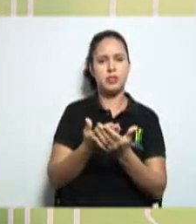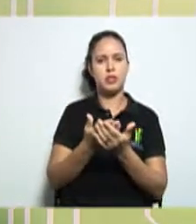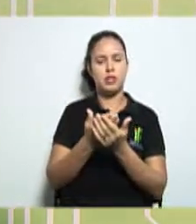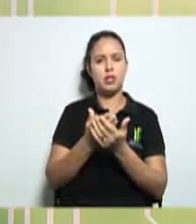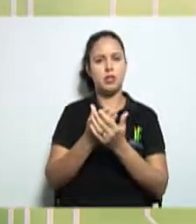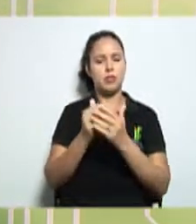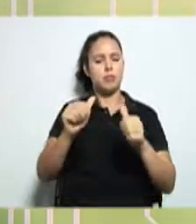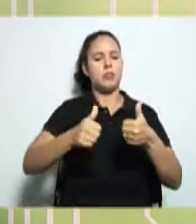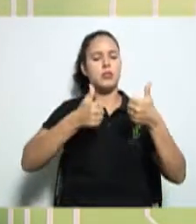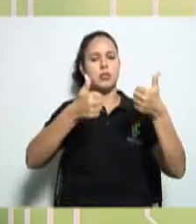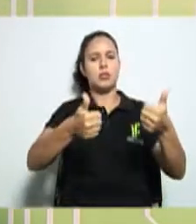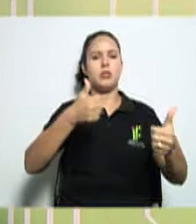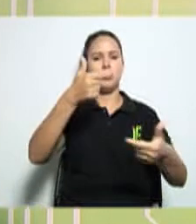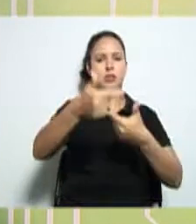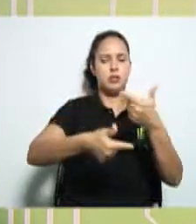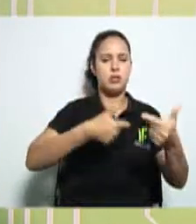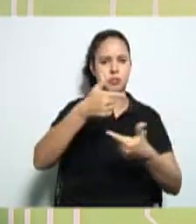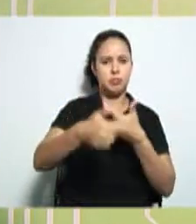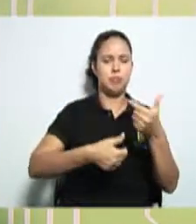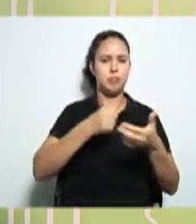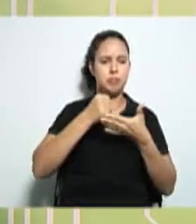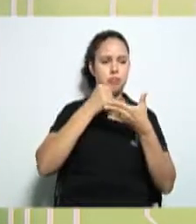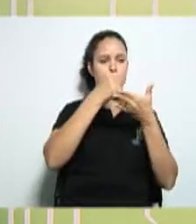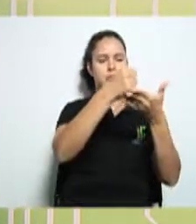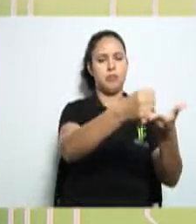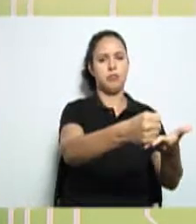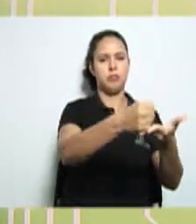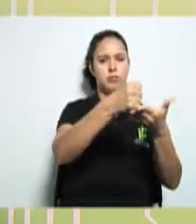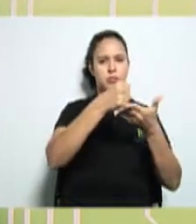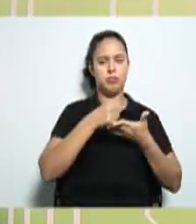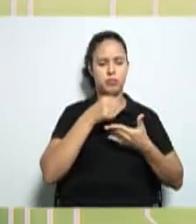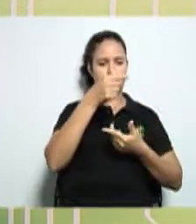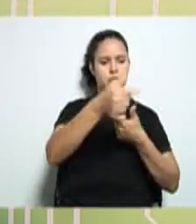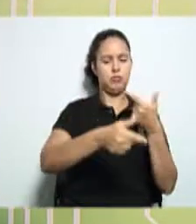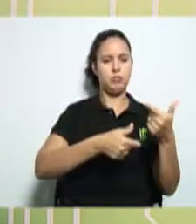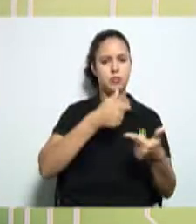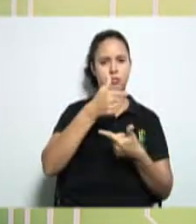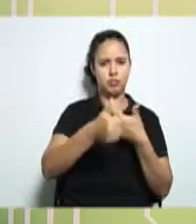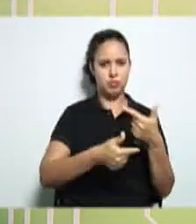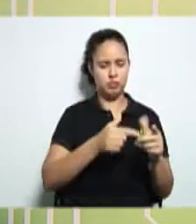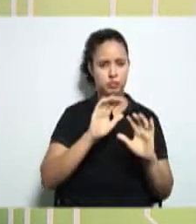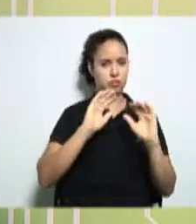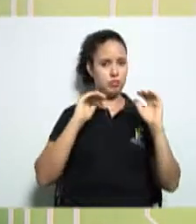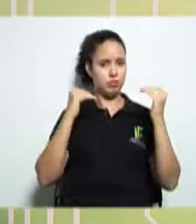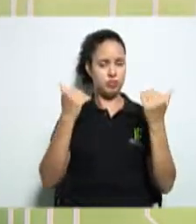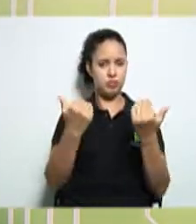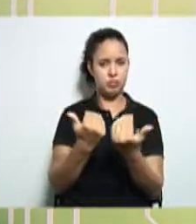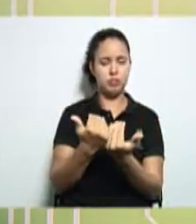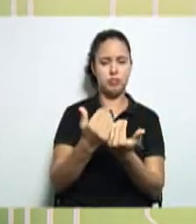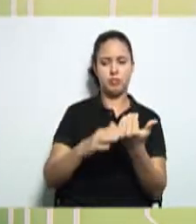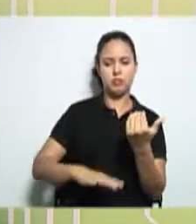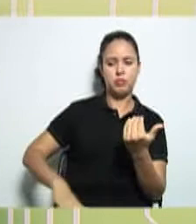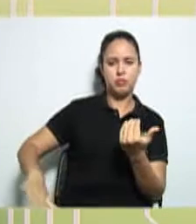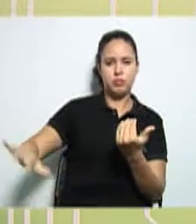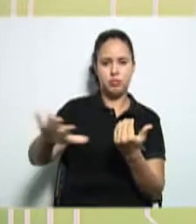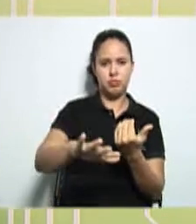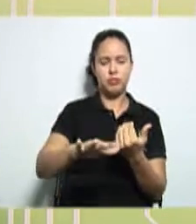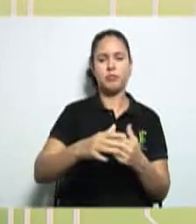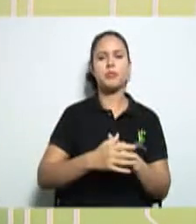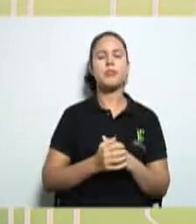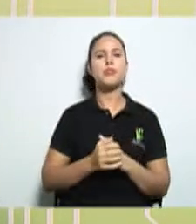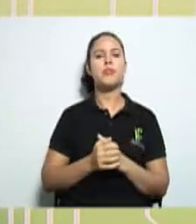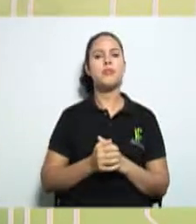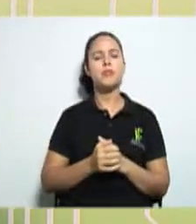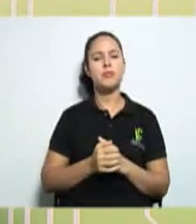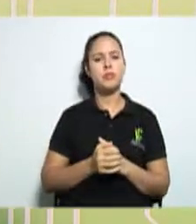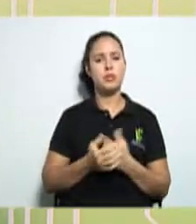de produzir, de levar bens ou serviços para a comunidade, para o público em geral. Quero abrir